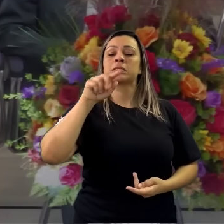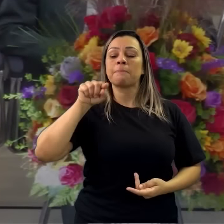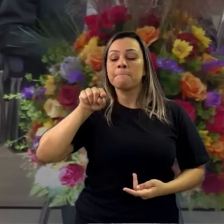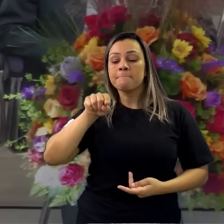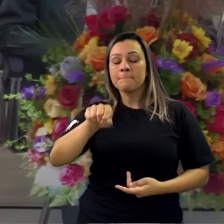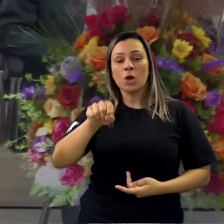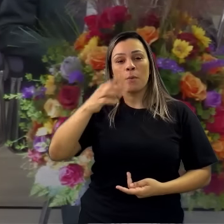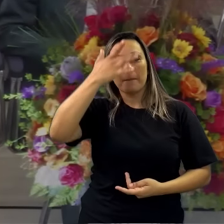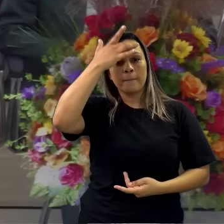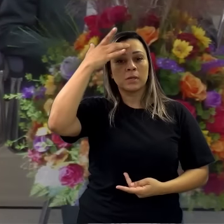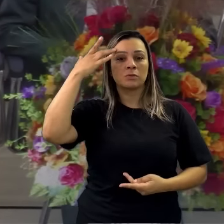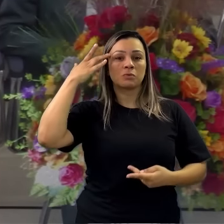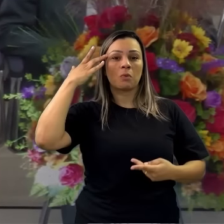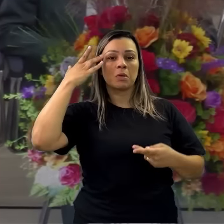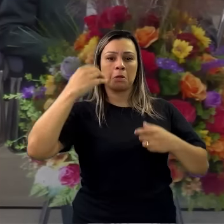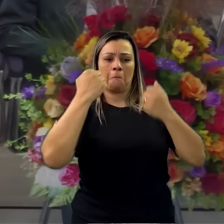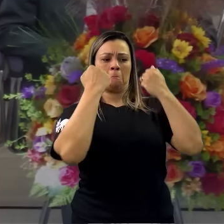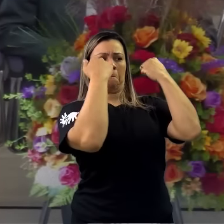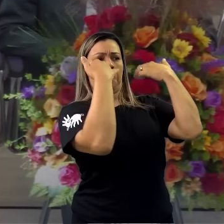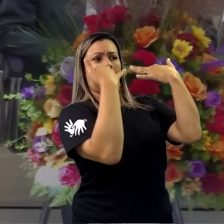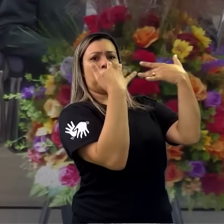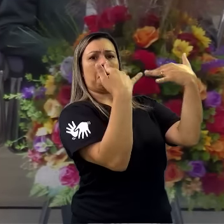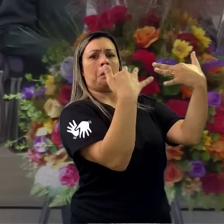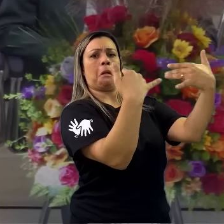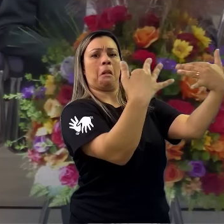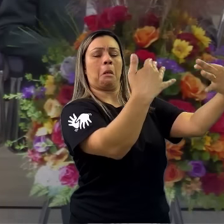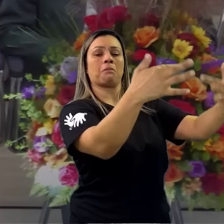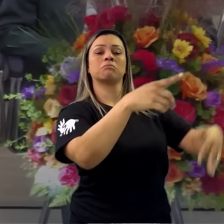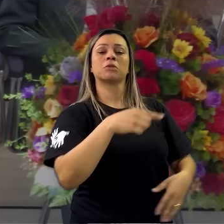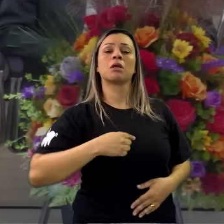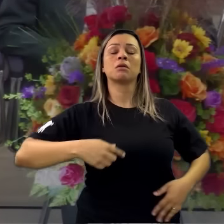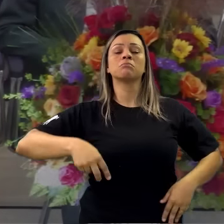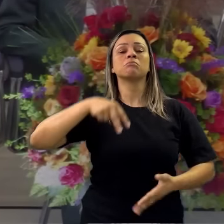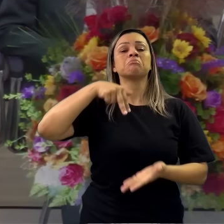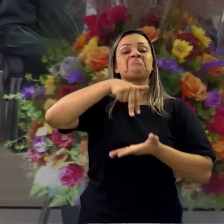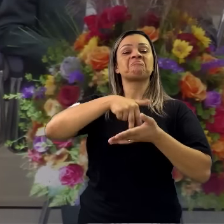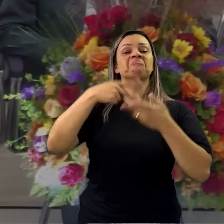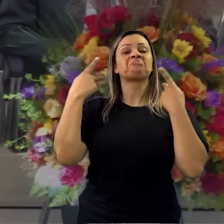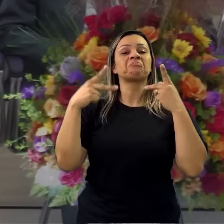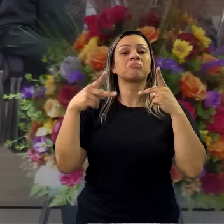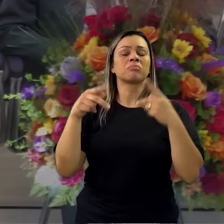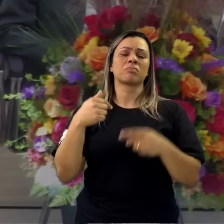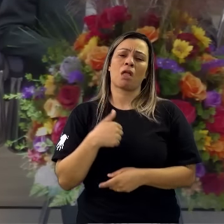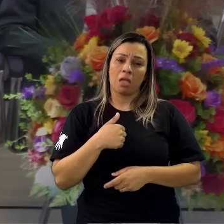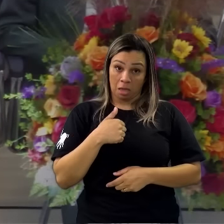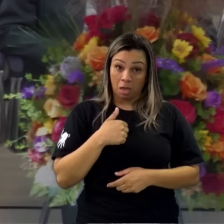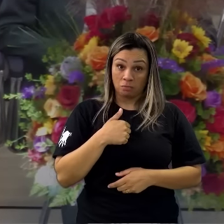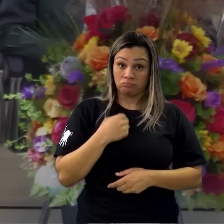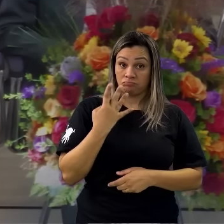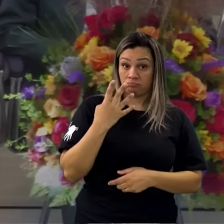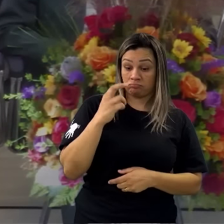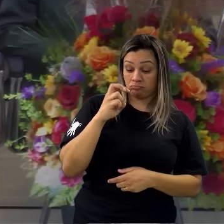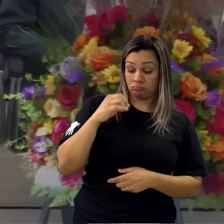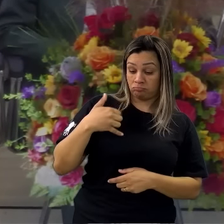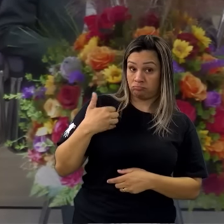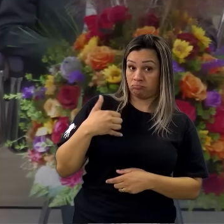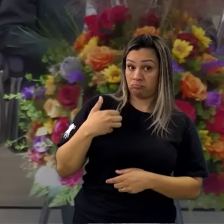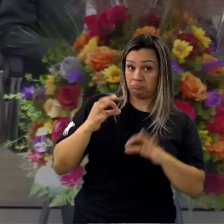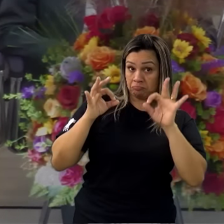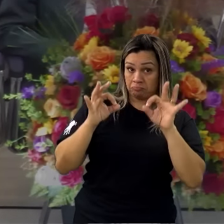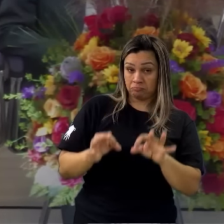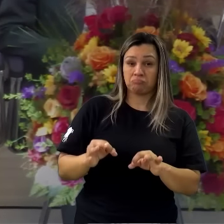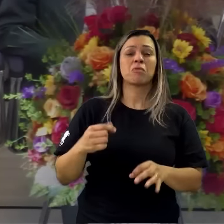na igreja pregando pra multidão de mais de 10 mil pessoas eu tenho 45 anos prego desde os 14 fazem 31 anos